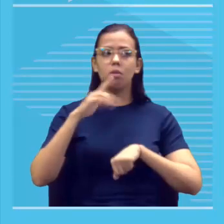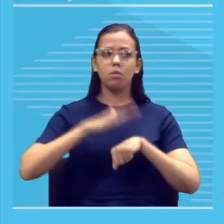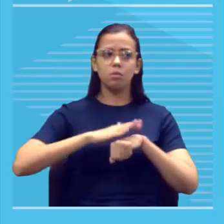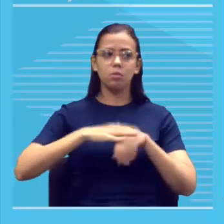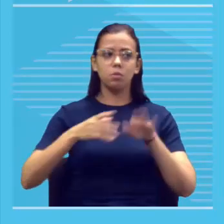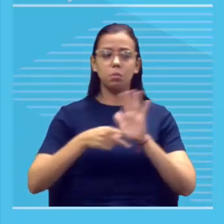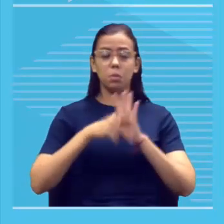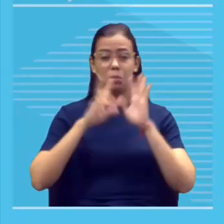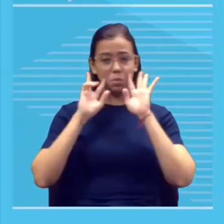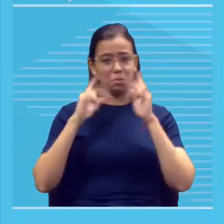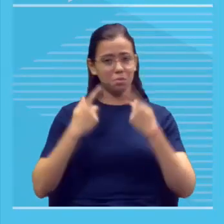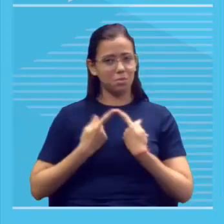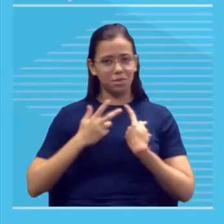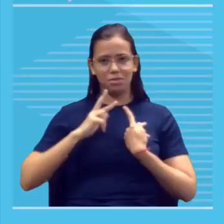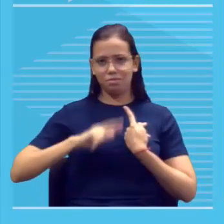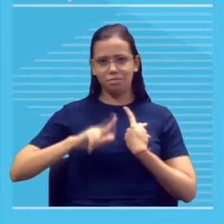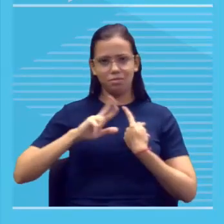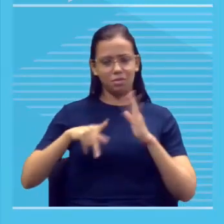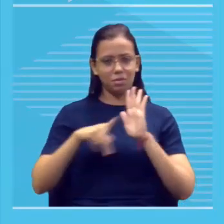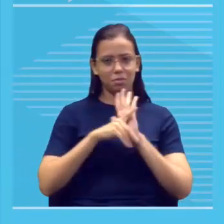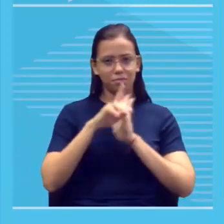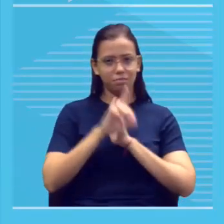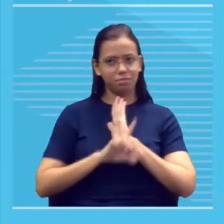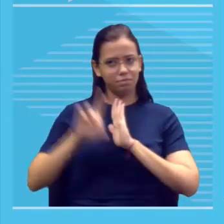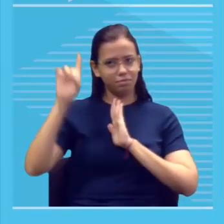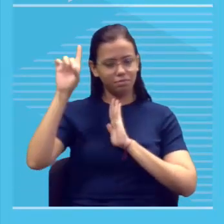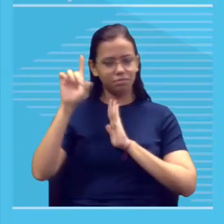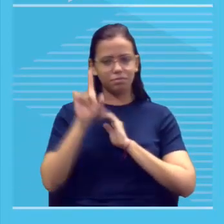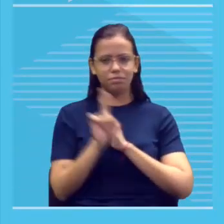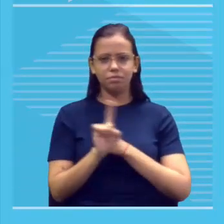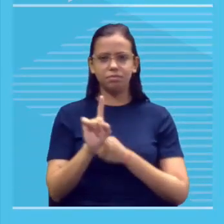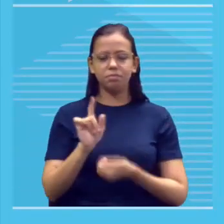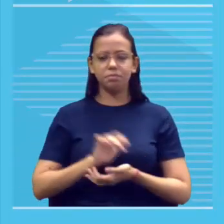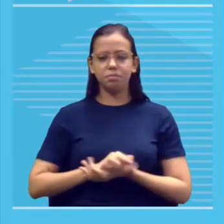obra do ser humano não é obra de Deus